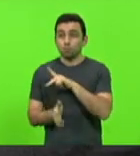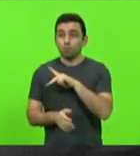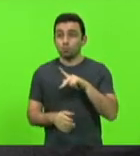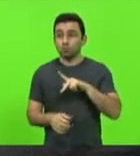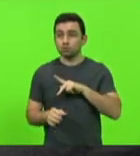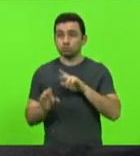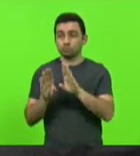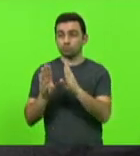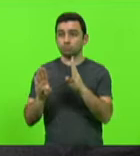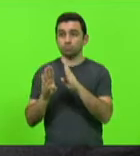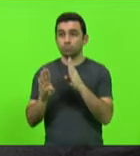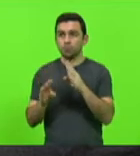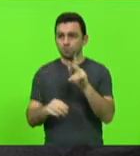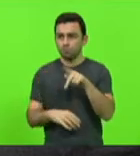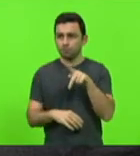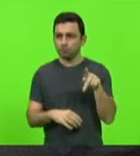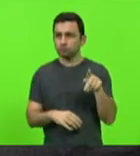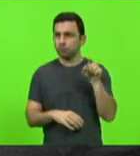e o professor fez